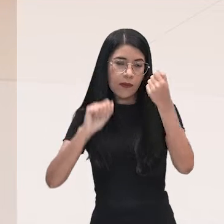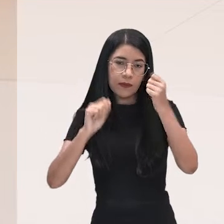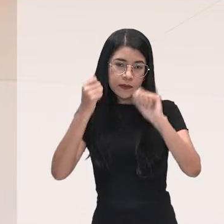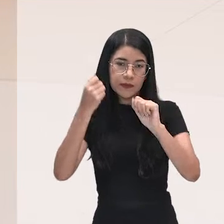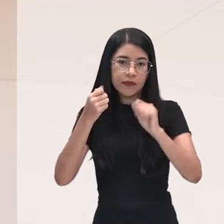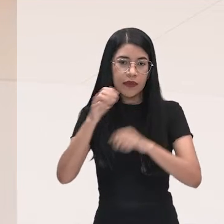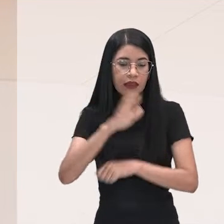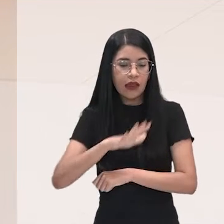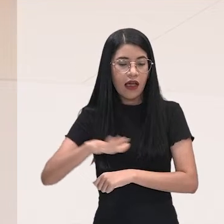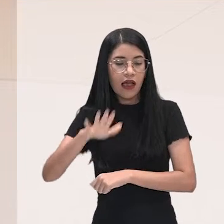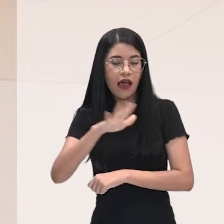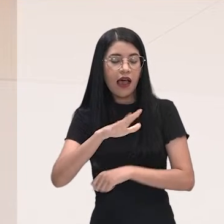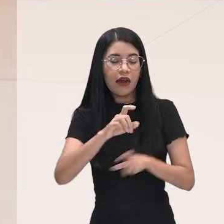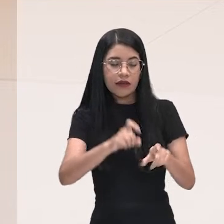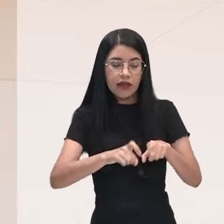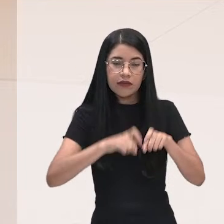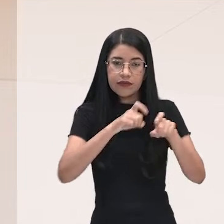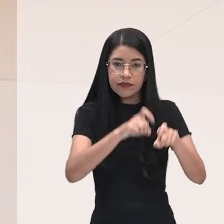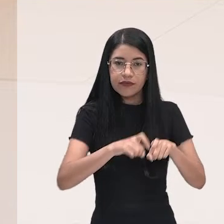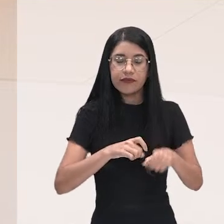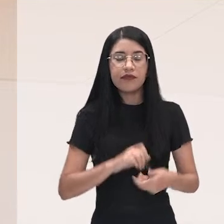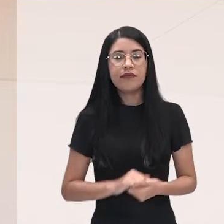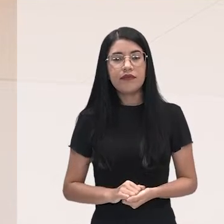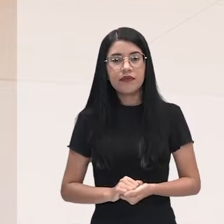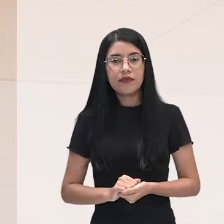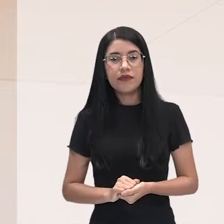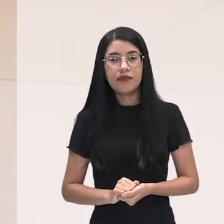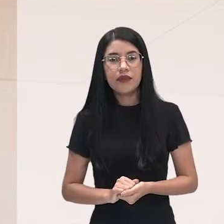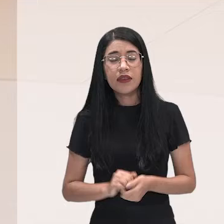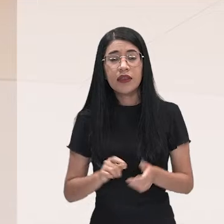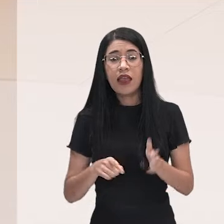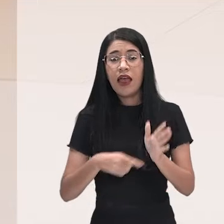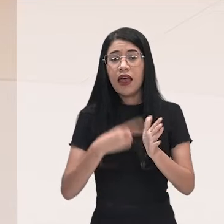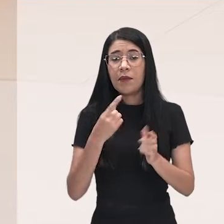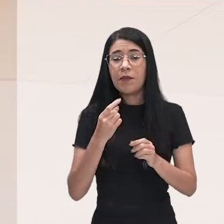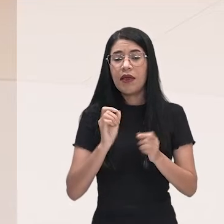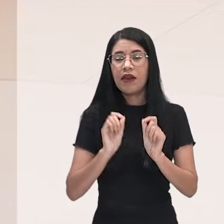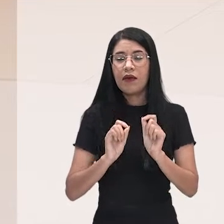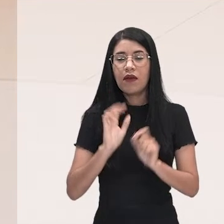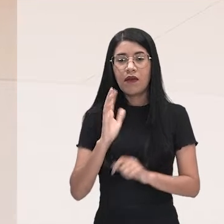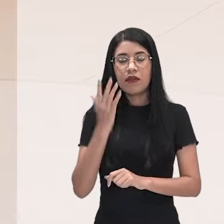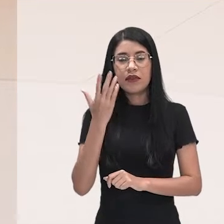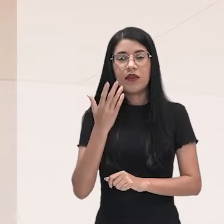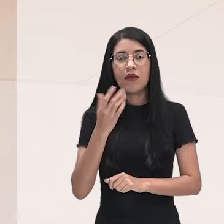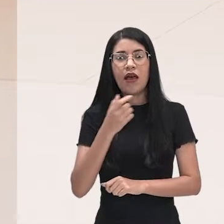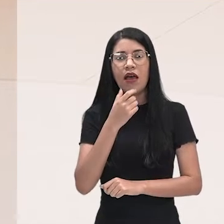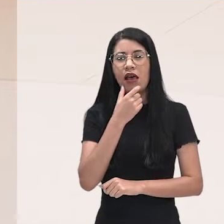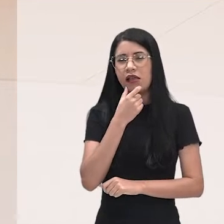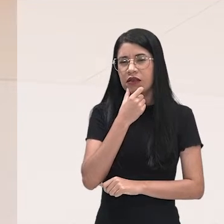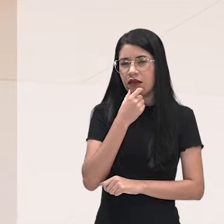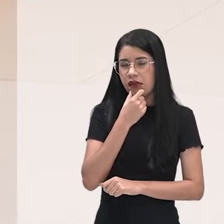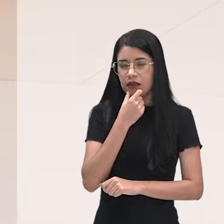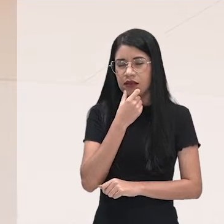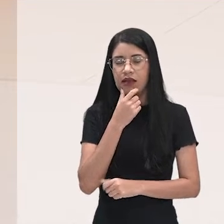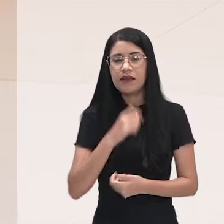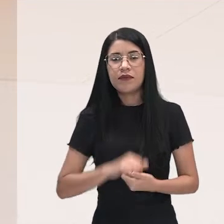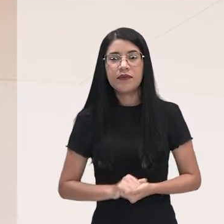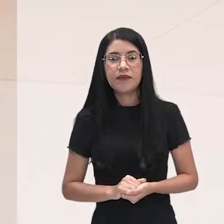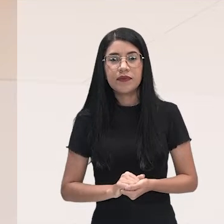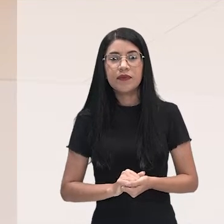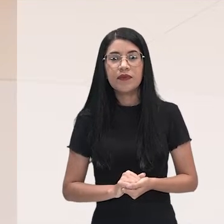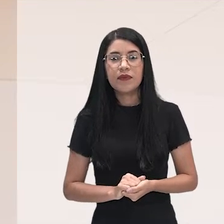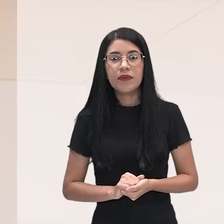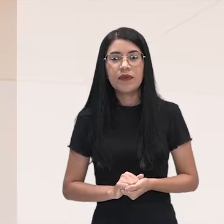classes também, tá certo? E o processo de industrialização vai impor ao campo mudanças significativas.